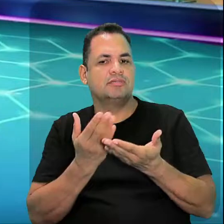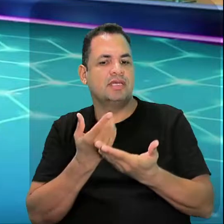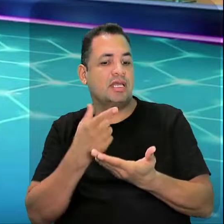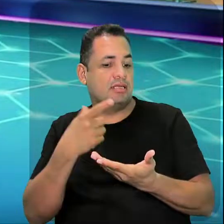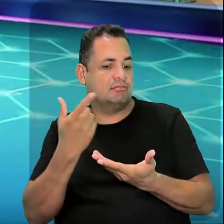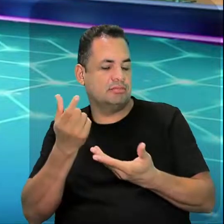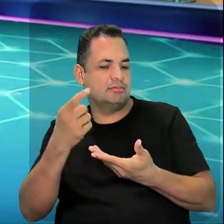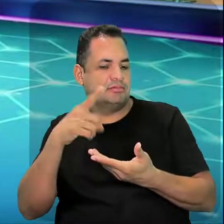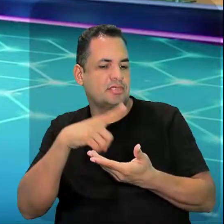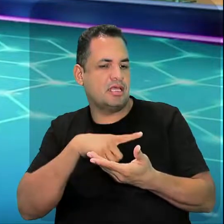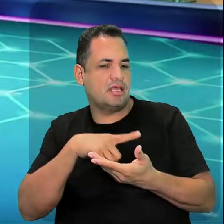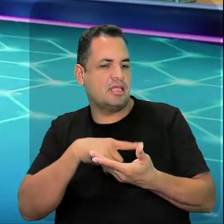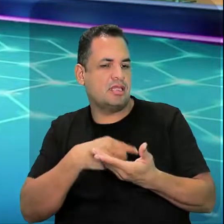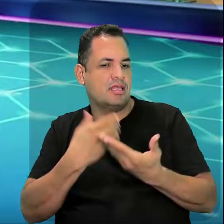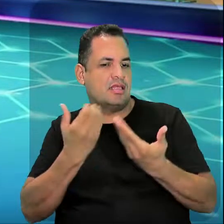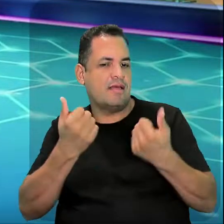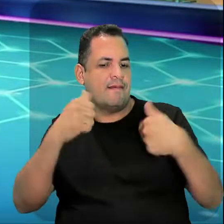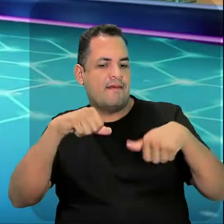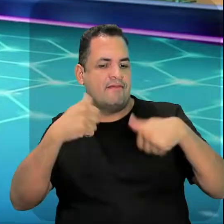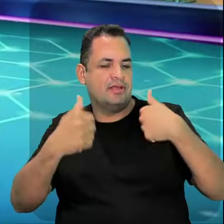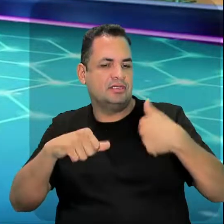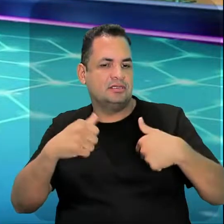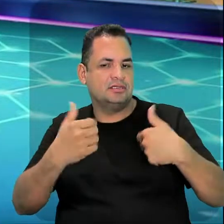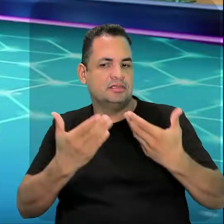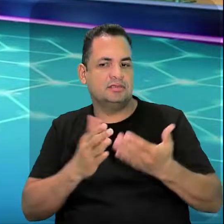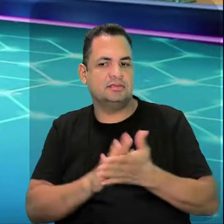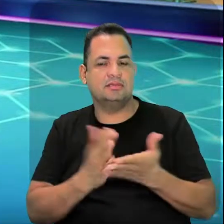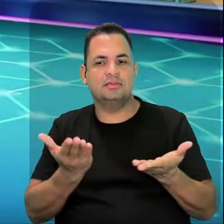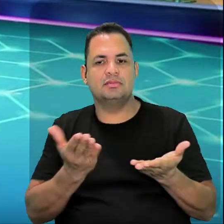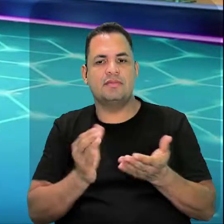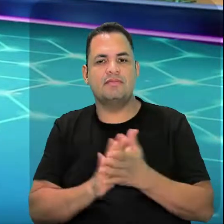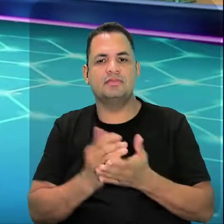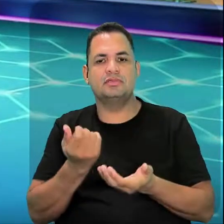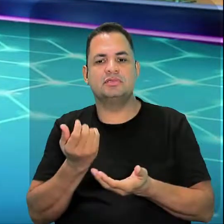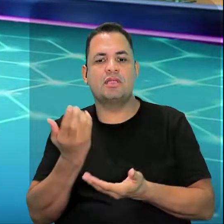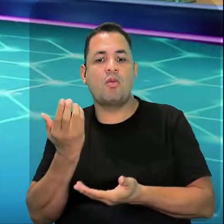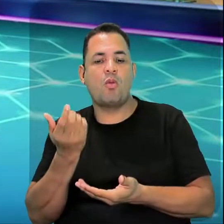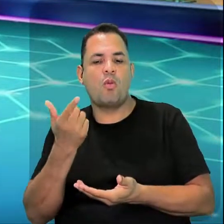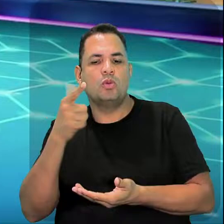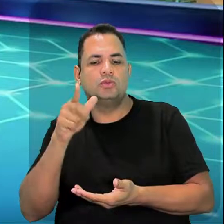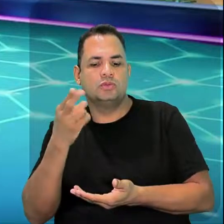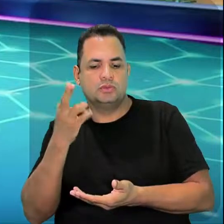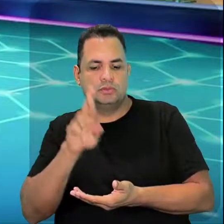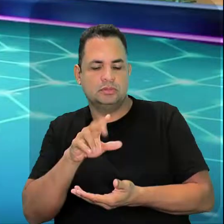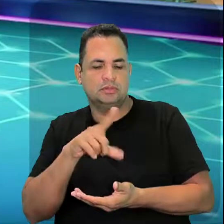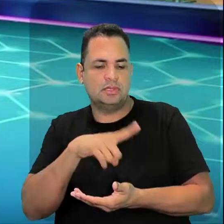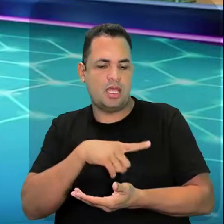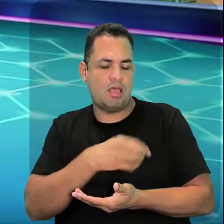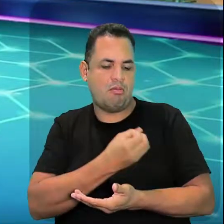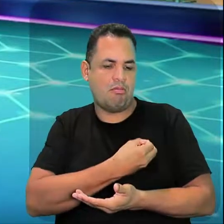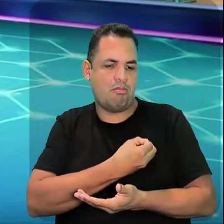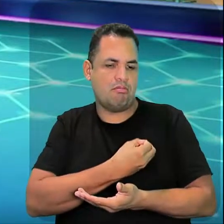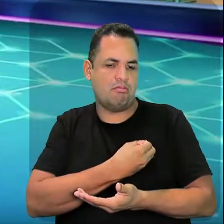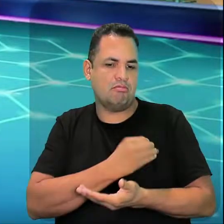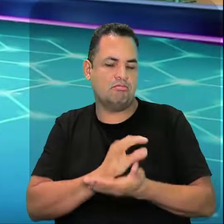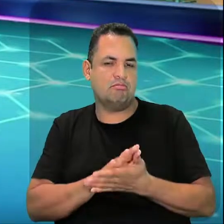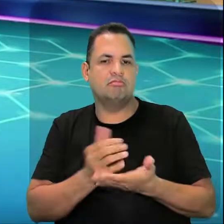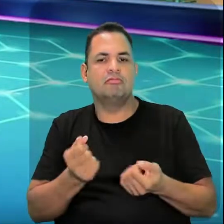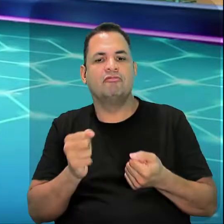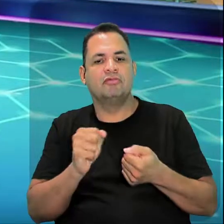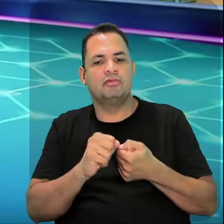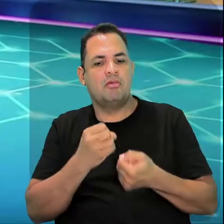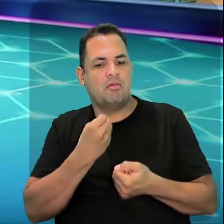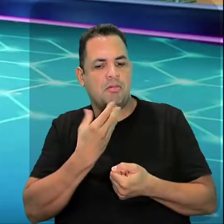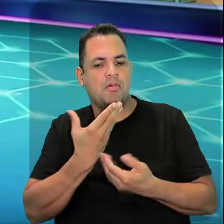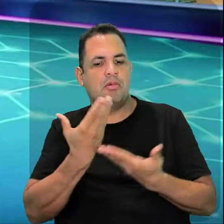para tentar fazer com que você consiga recuperar uma nota e ter sucesso nessa prova também. Então vamos